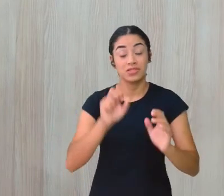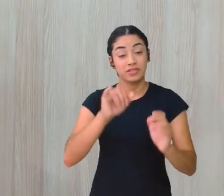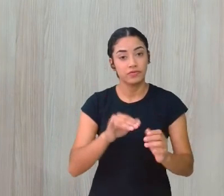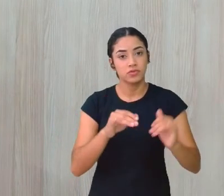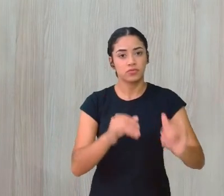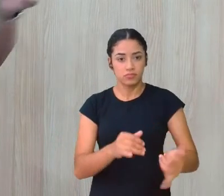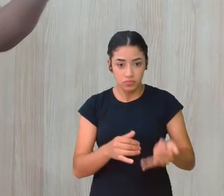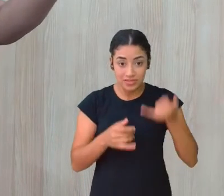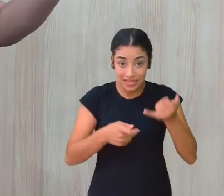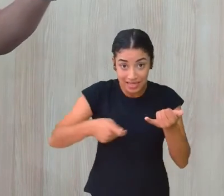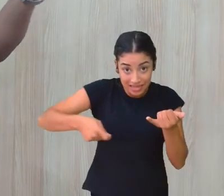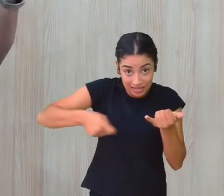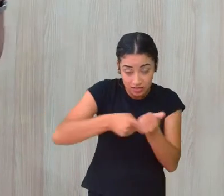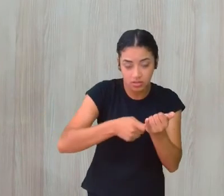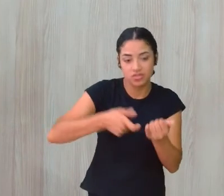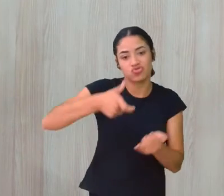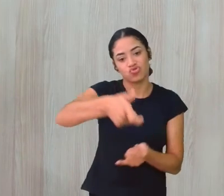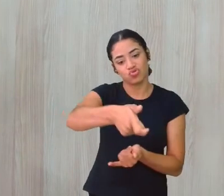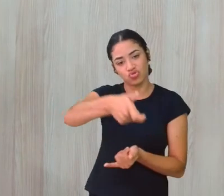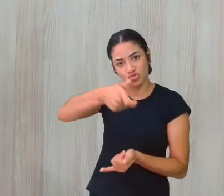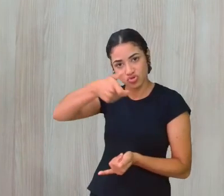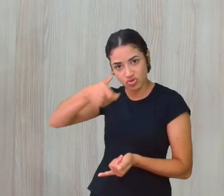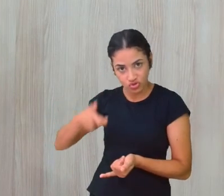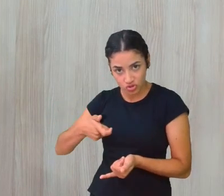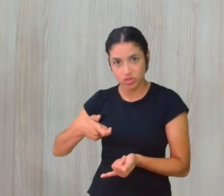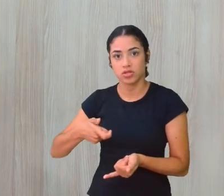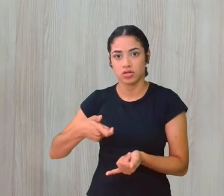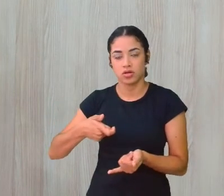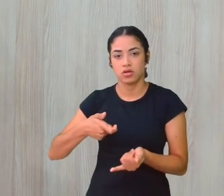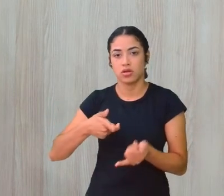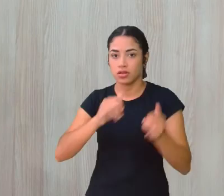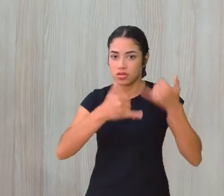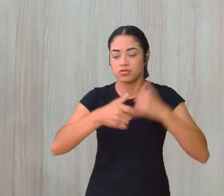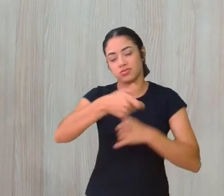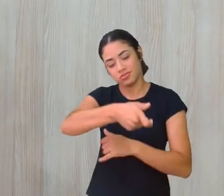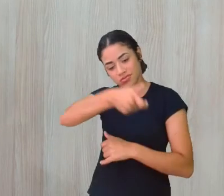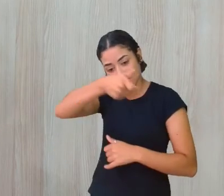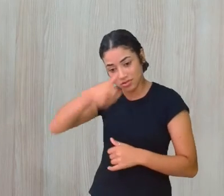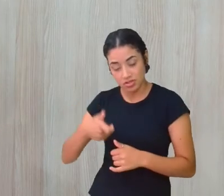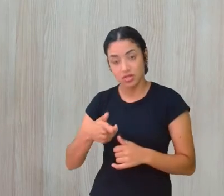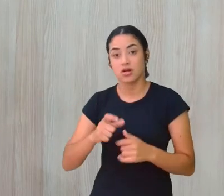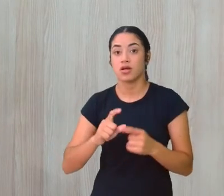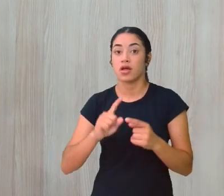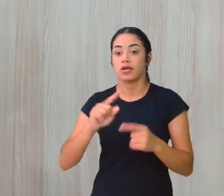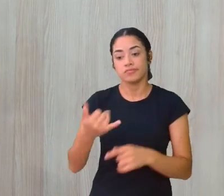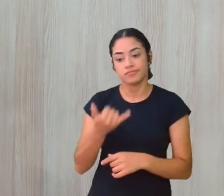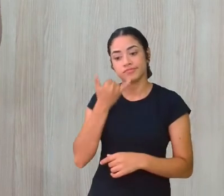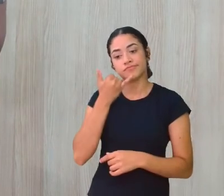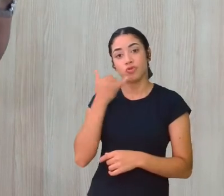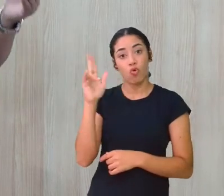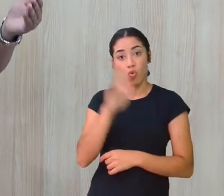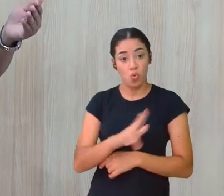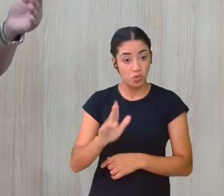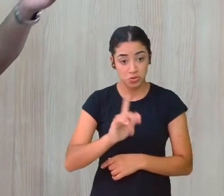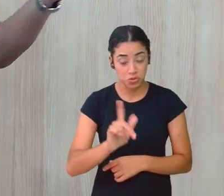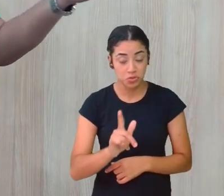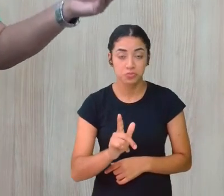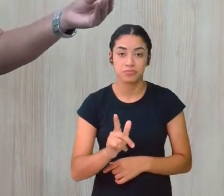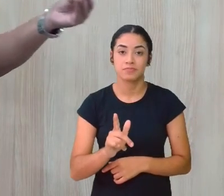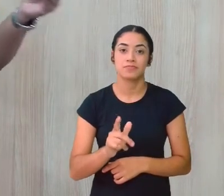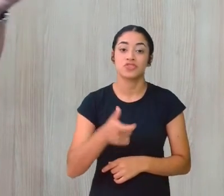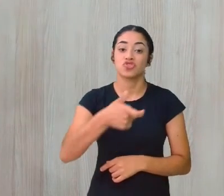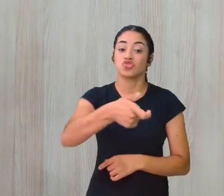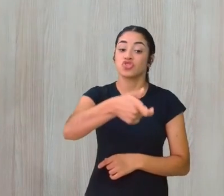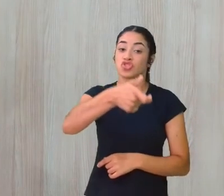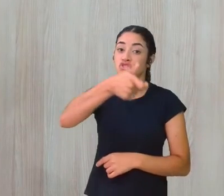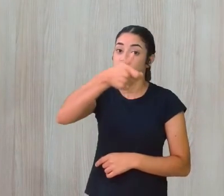que está carregando, desconecta o carregador para poder falar no celular. Não está mais utilizando o carregador, retira